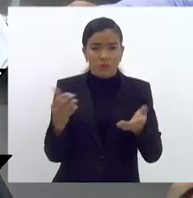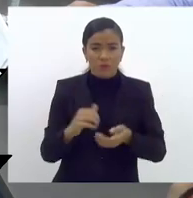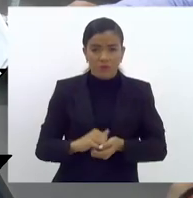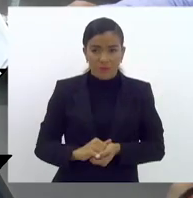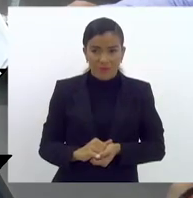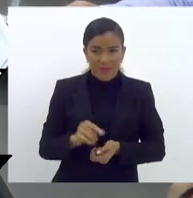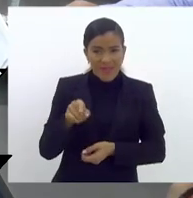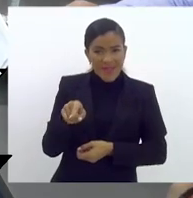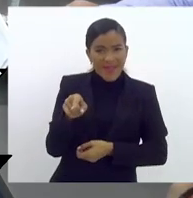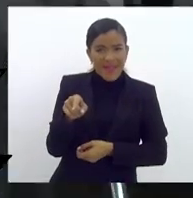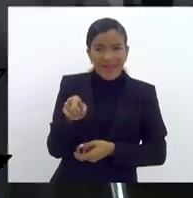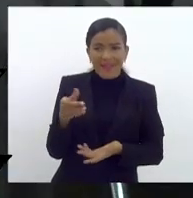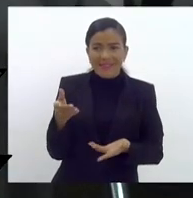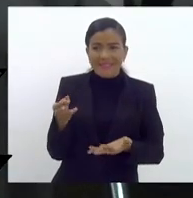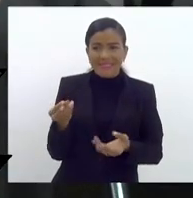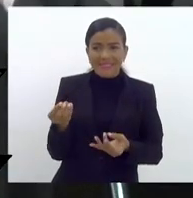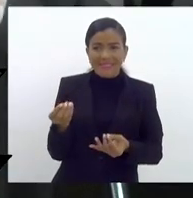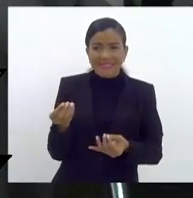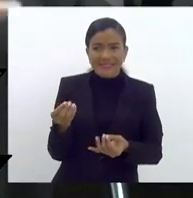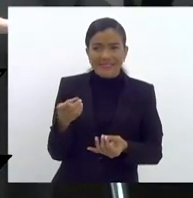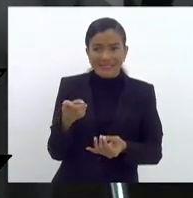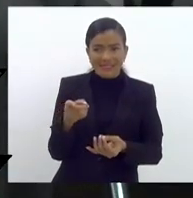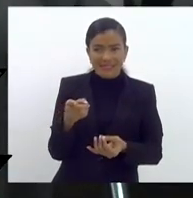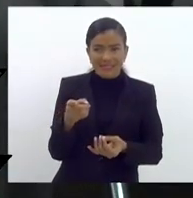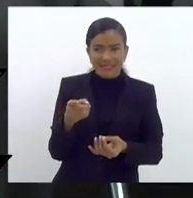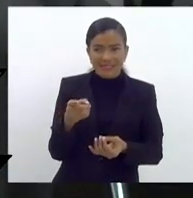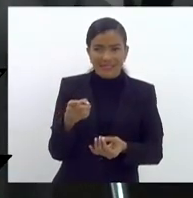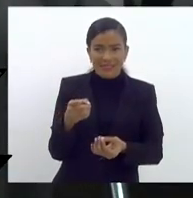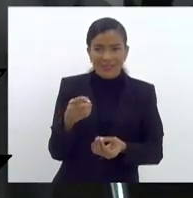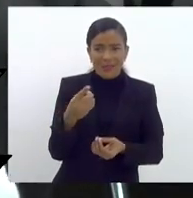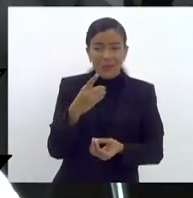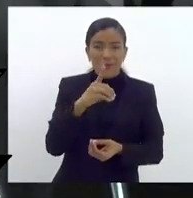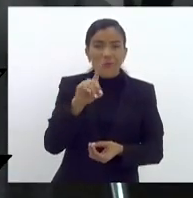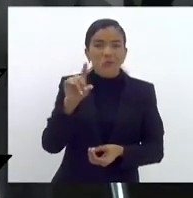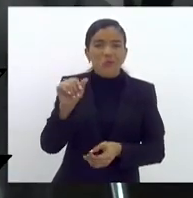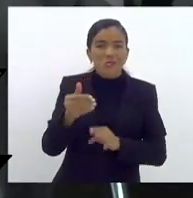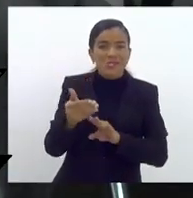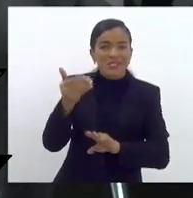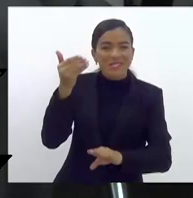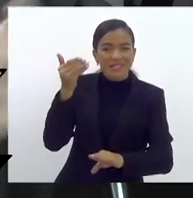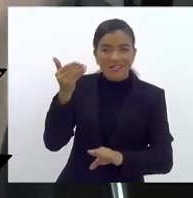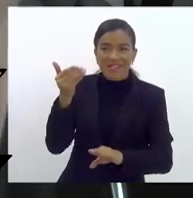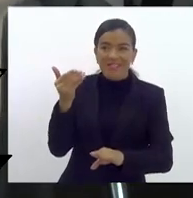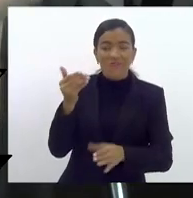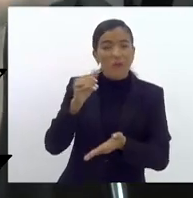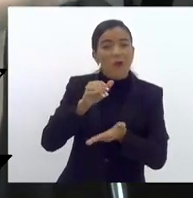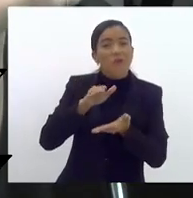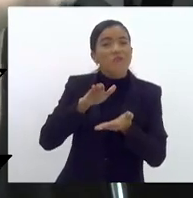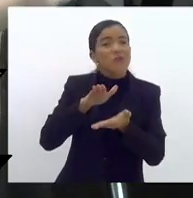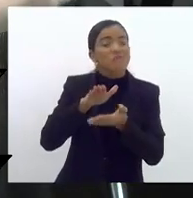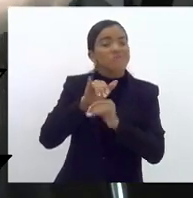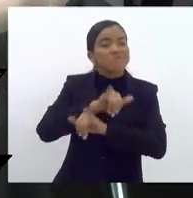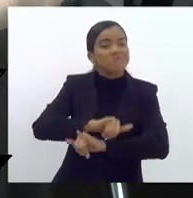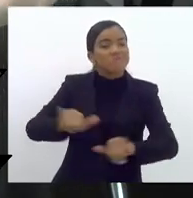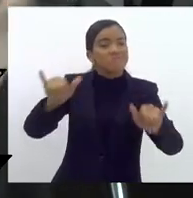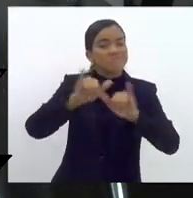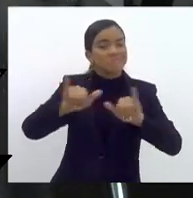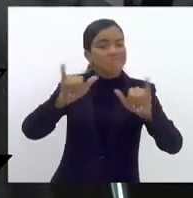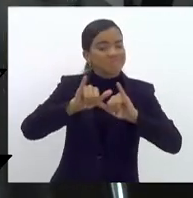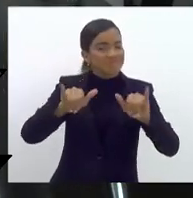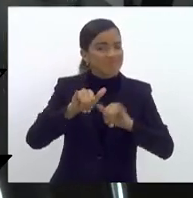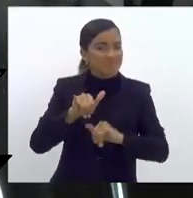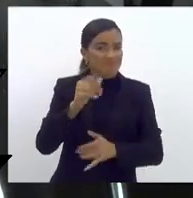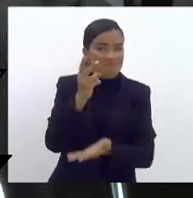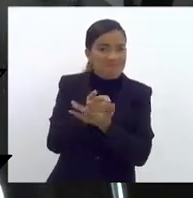É esse aqui é um anterior um dia antes né foram publicados no mesmo dia né